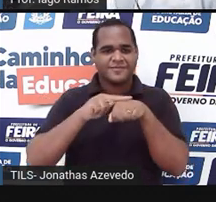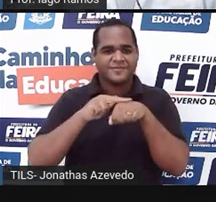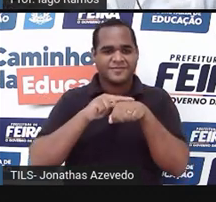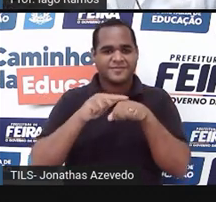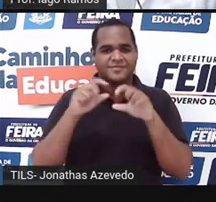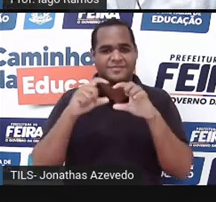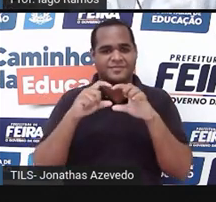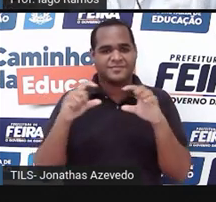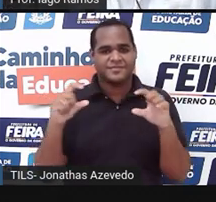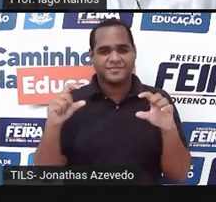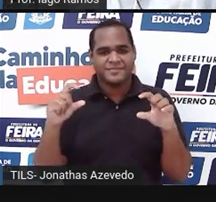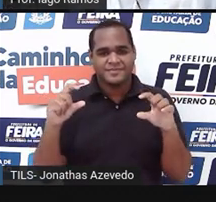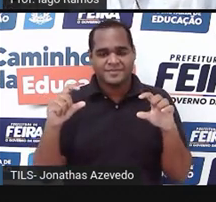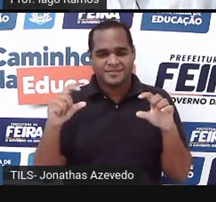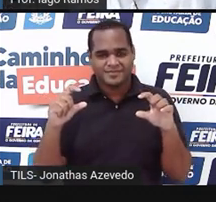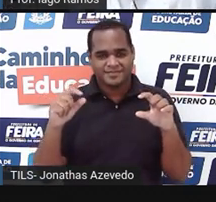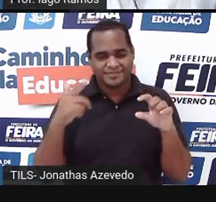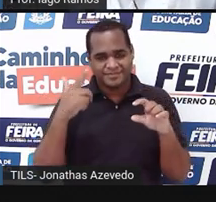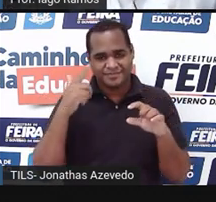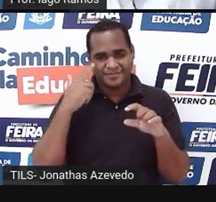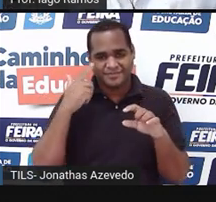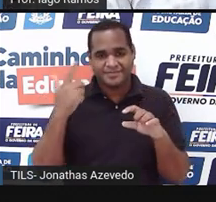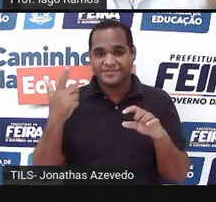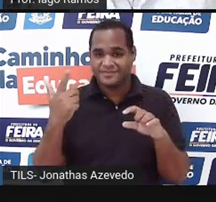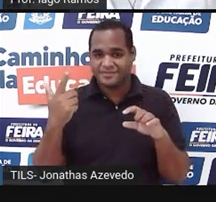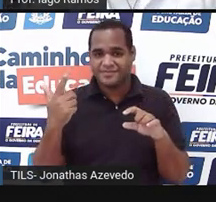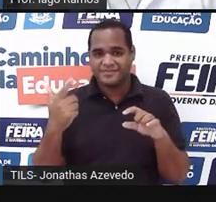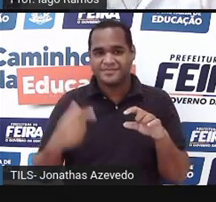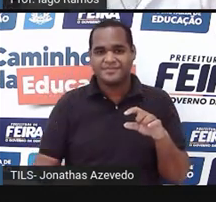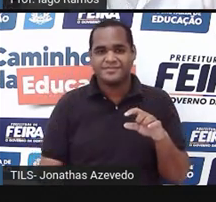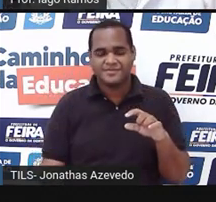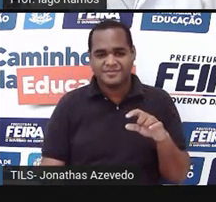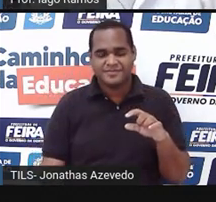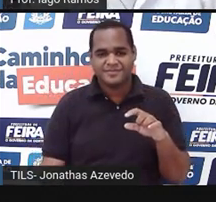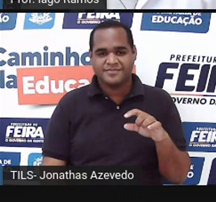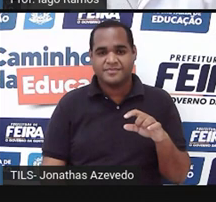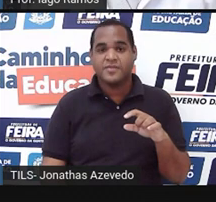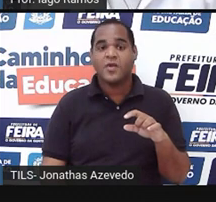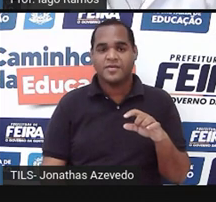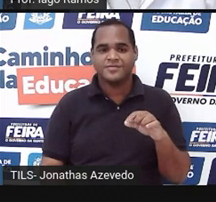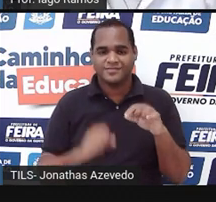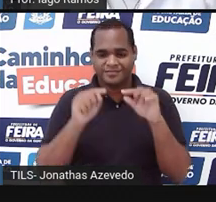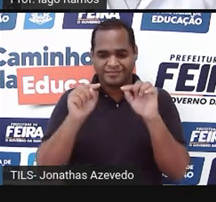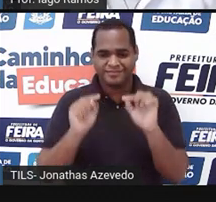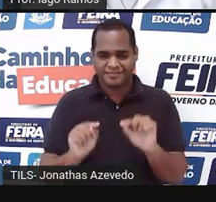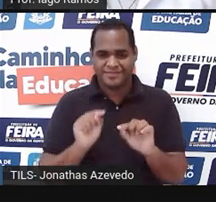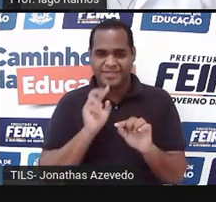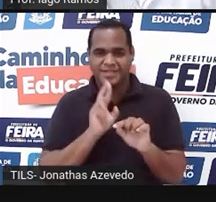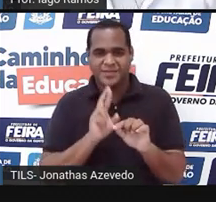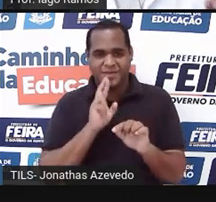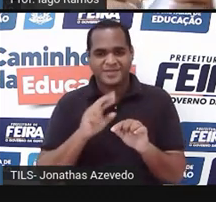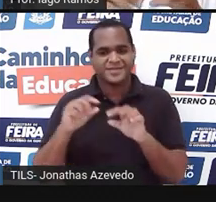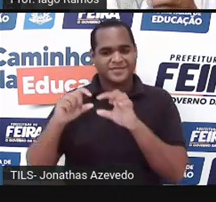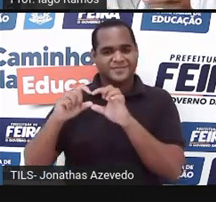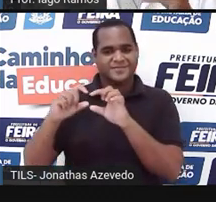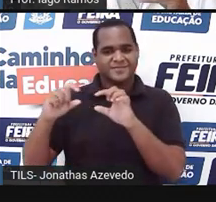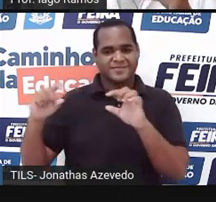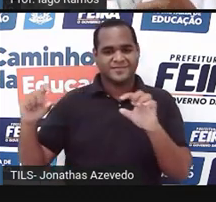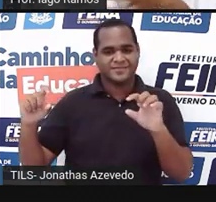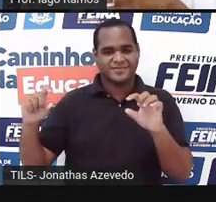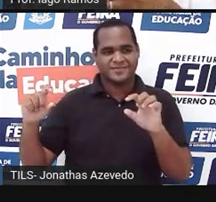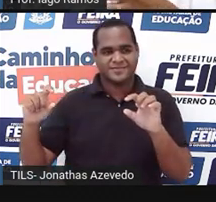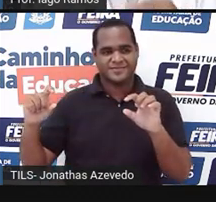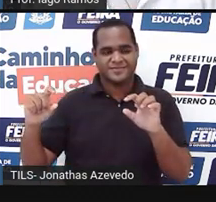2 x + 2x + 2x + 2x + 2x isso é um total de 10 x Tá bom é só fazer